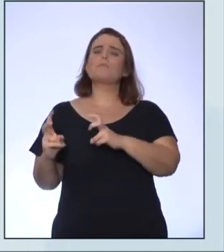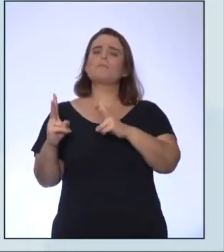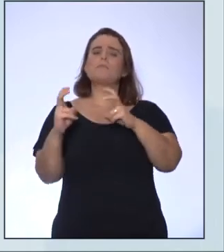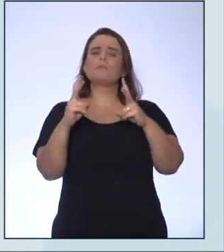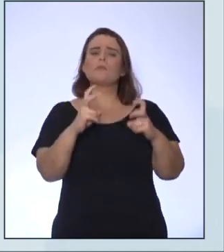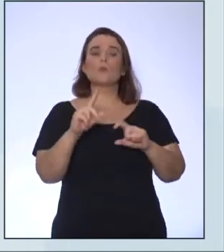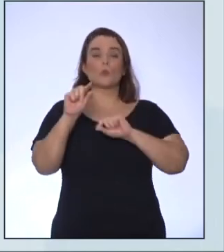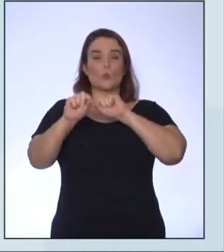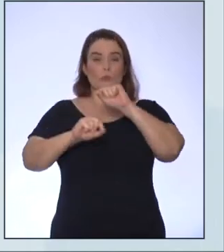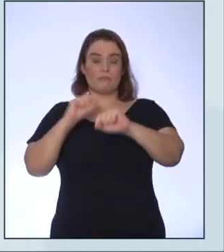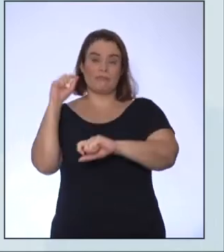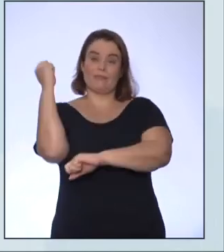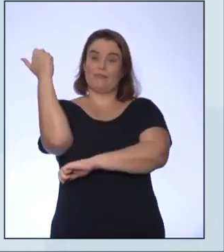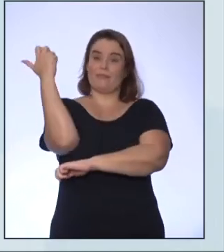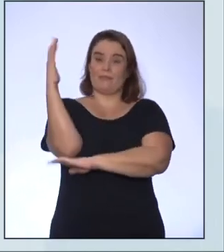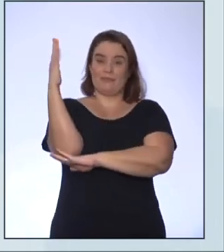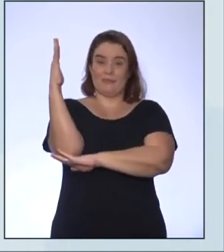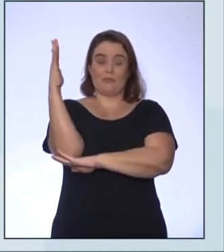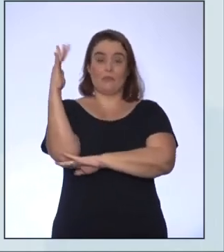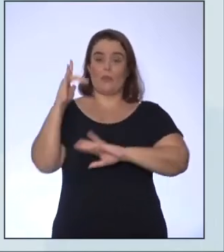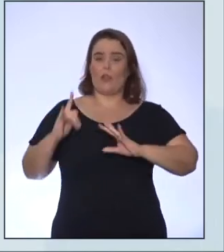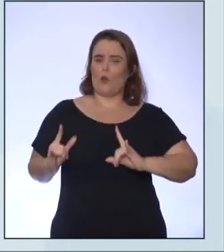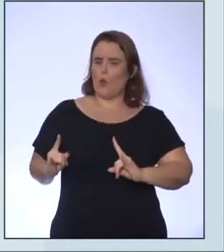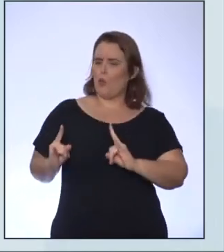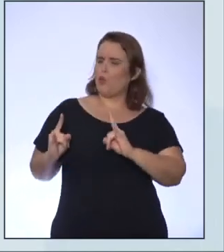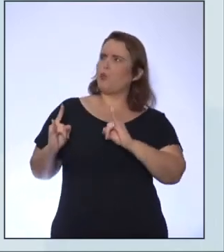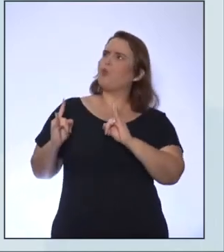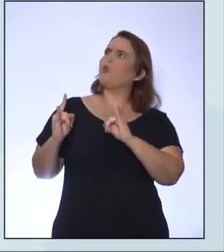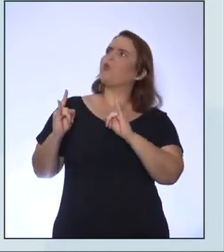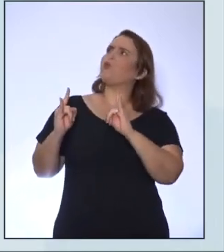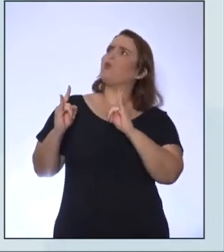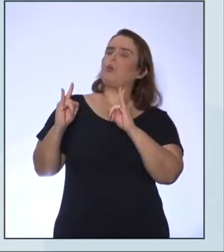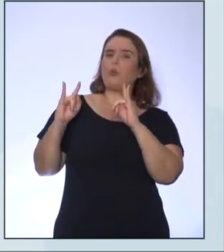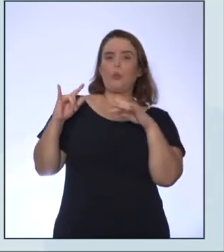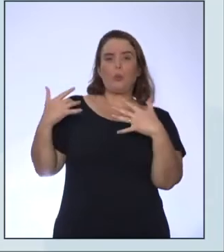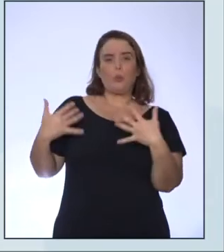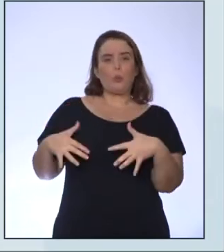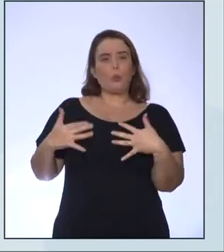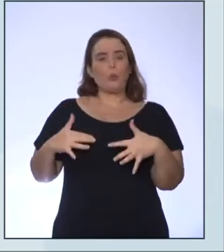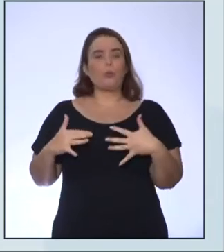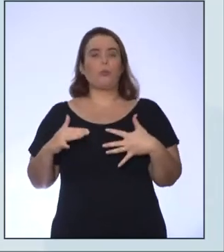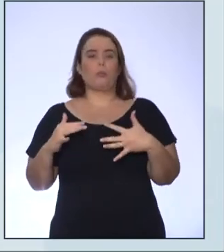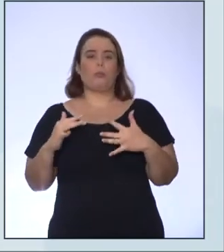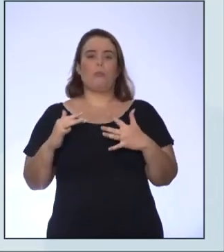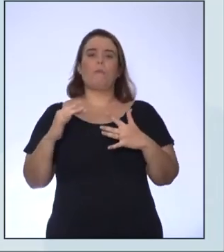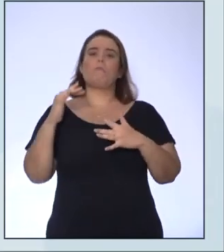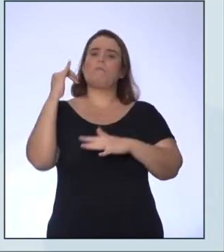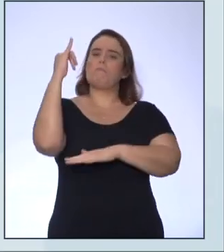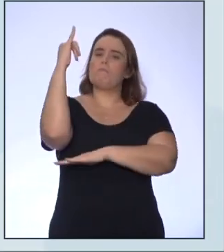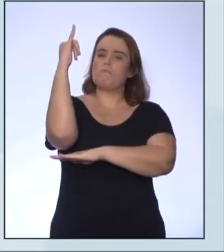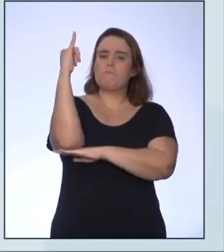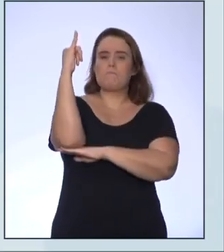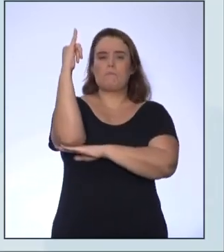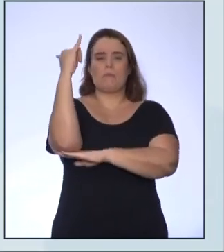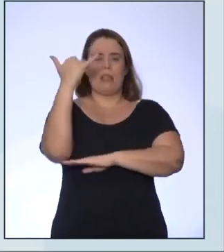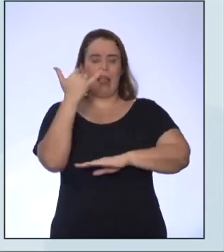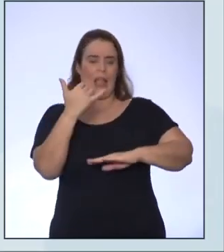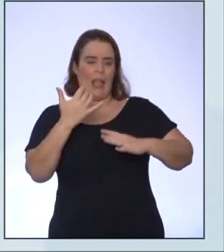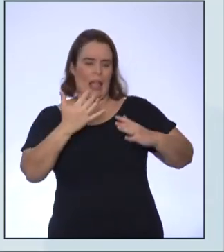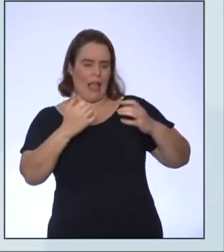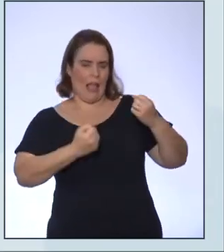aí árvores, prédios mais altos, né, antenas, carros, né,